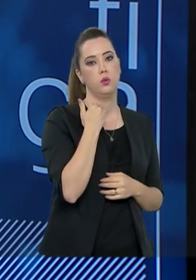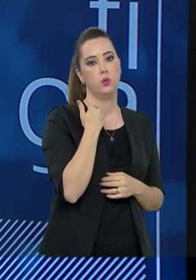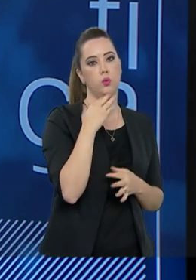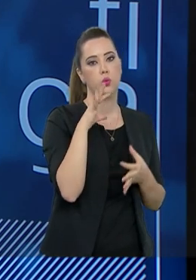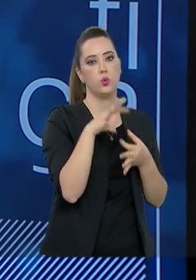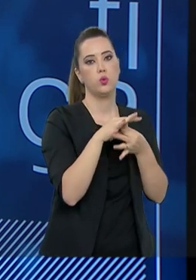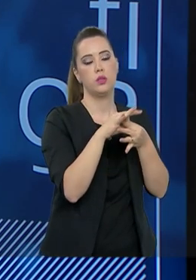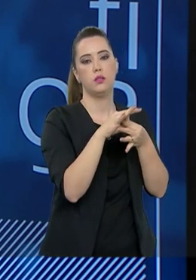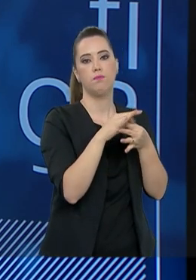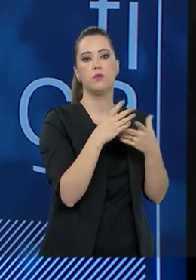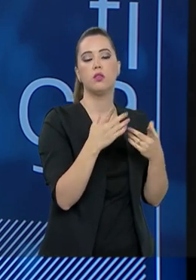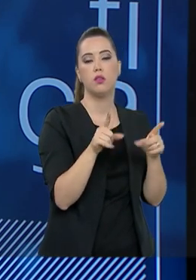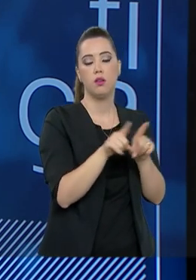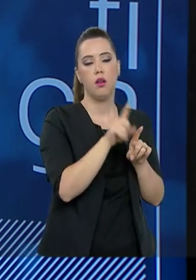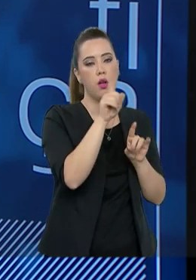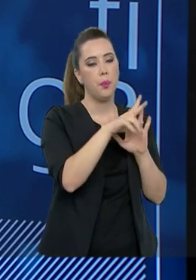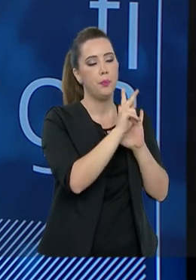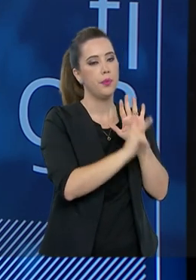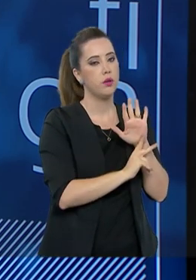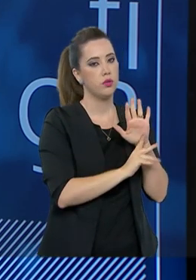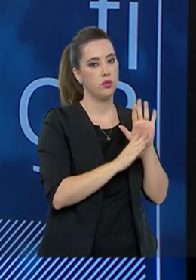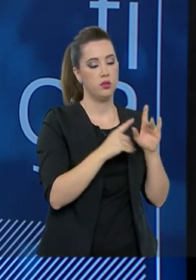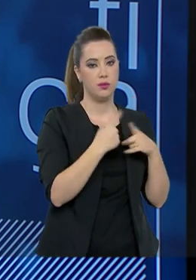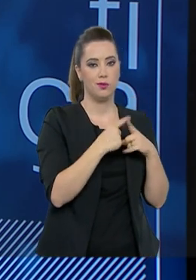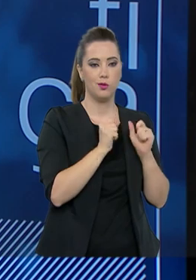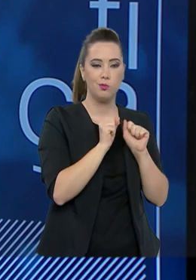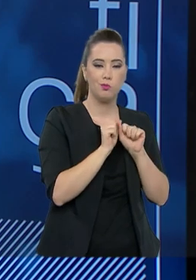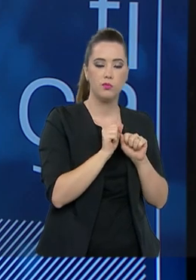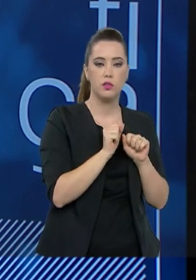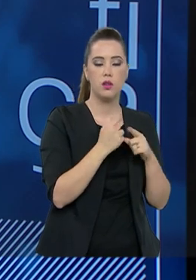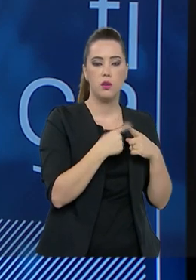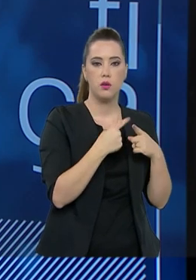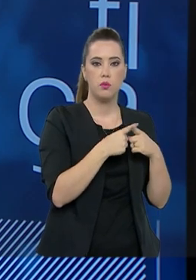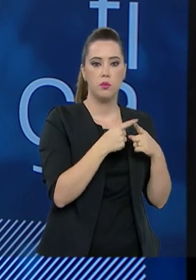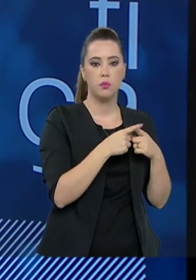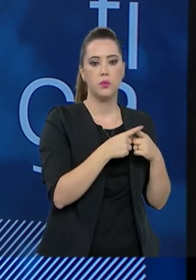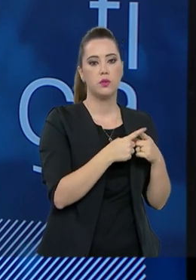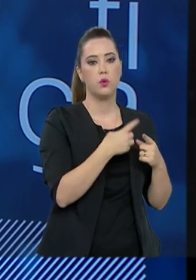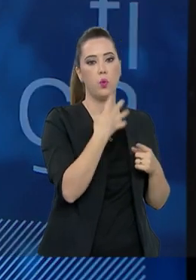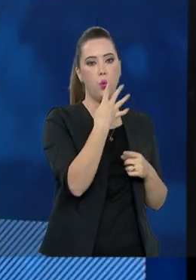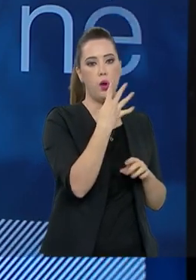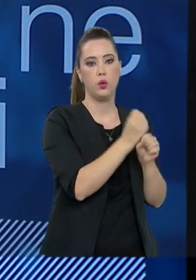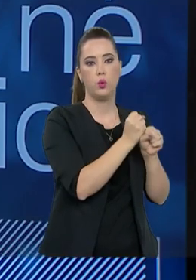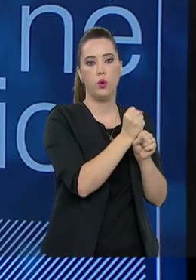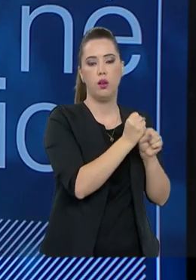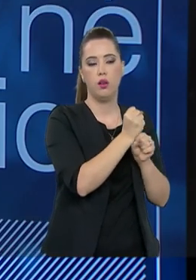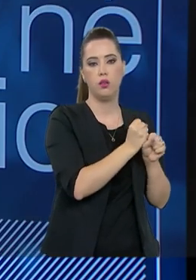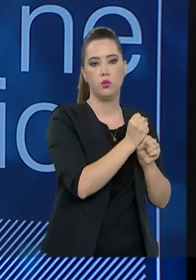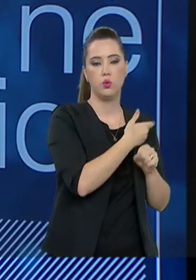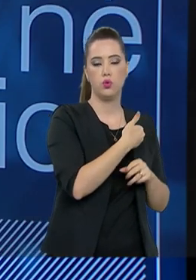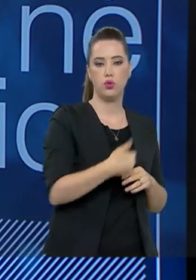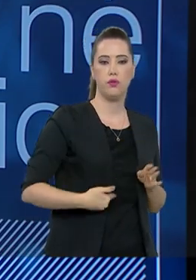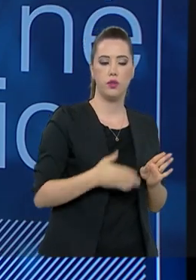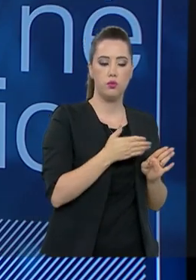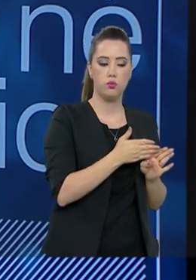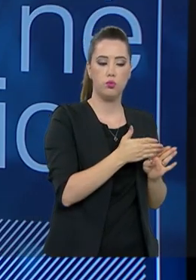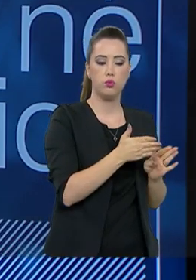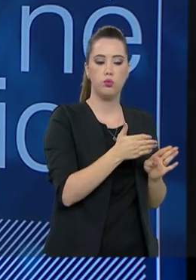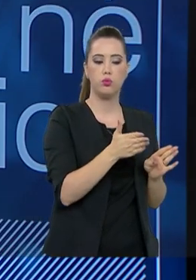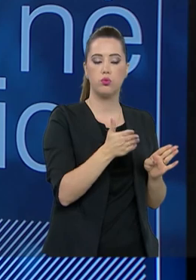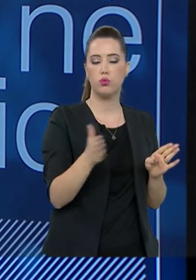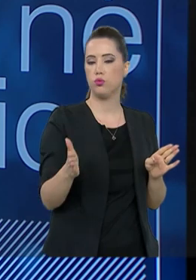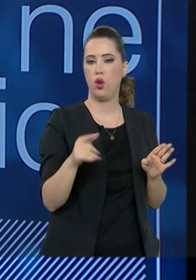bancos de perfis genéticos é um projeto que se estende pelos 4 anos de governo, é um projeto que não vai terminar